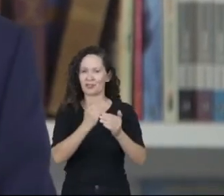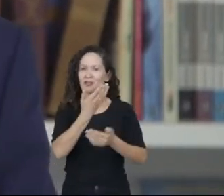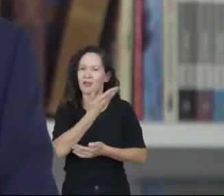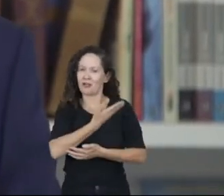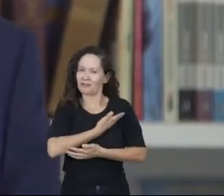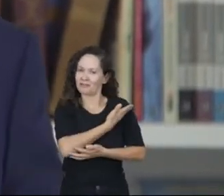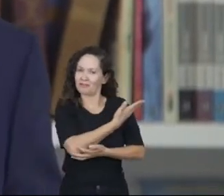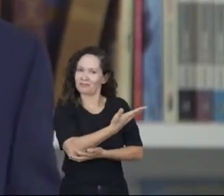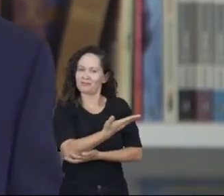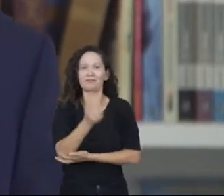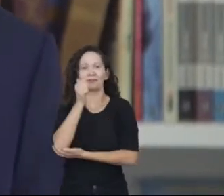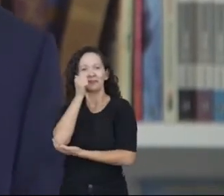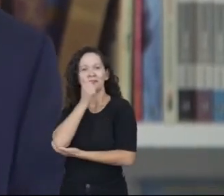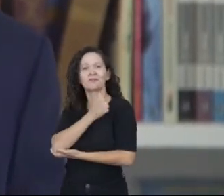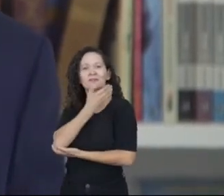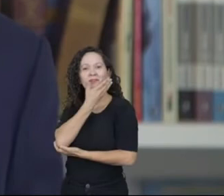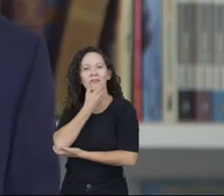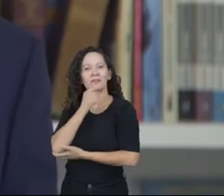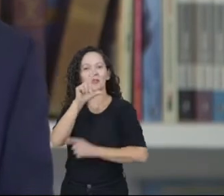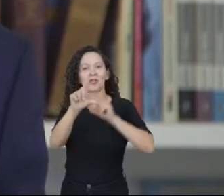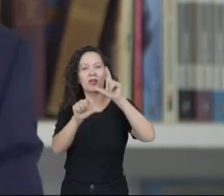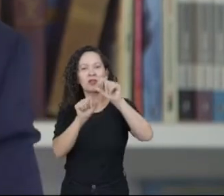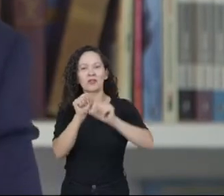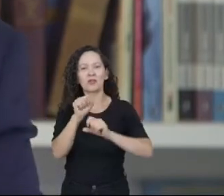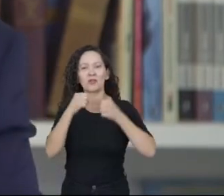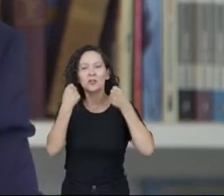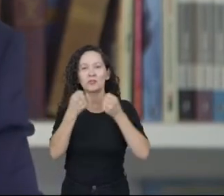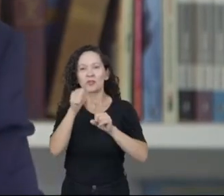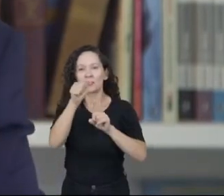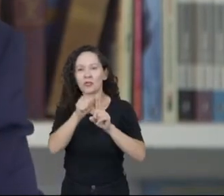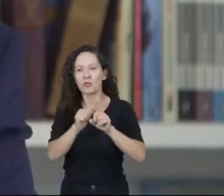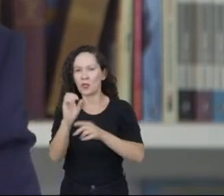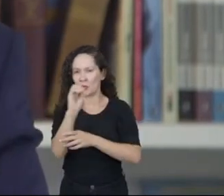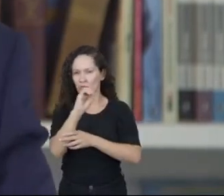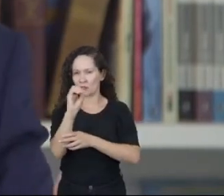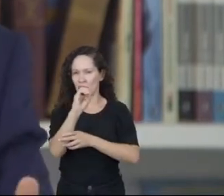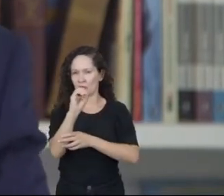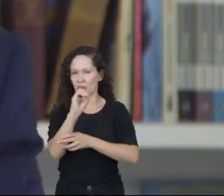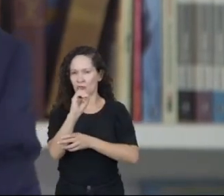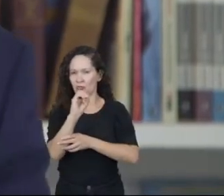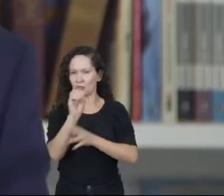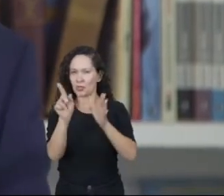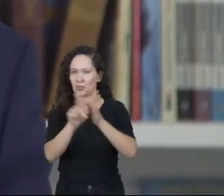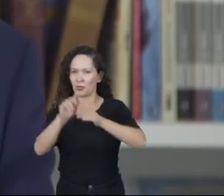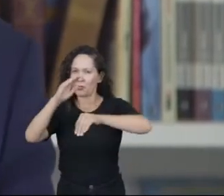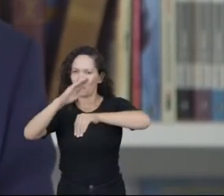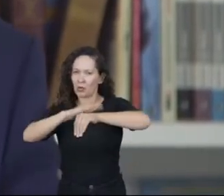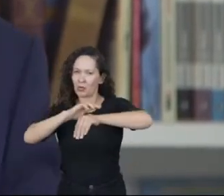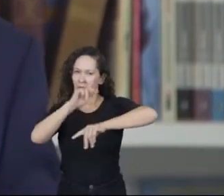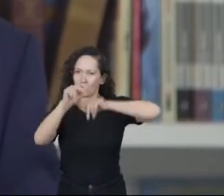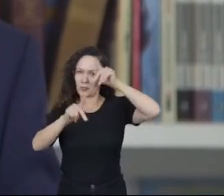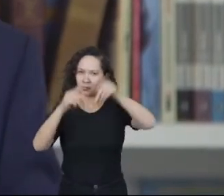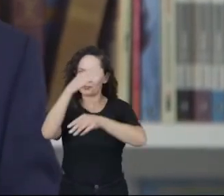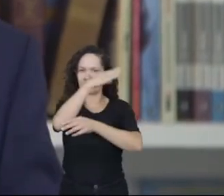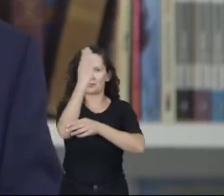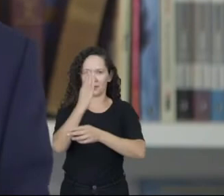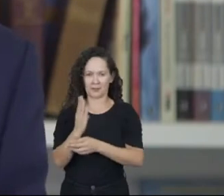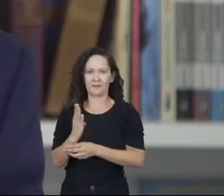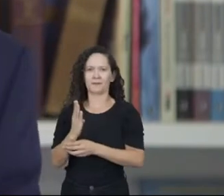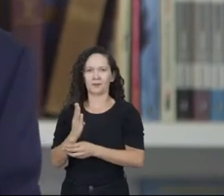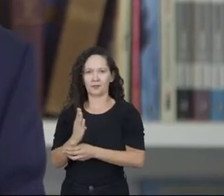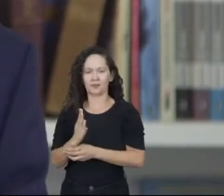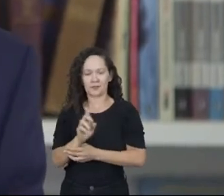a escolha ser feito em Outubro está nas mãos do povo brasileiro E cabe a nós